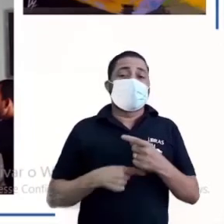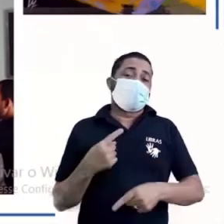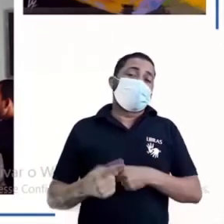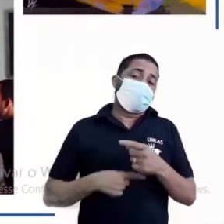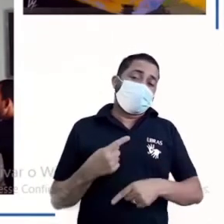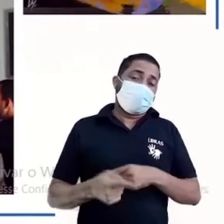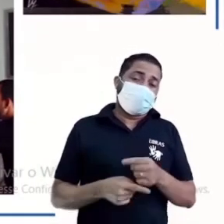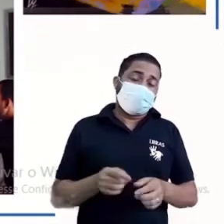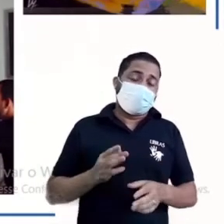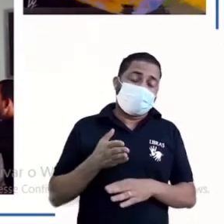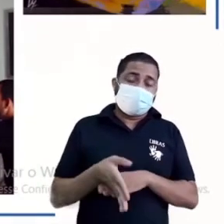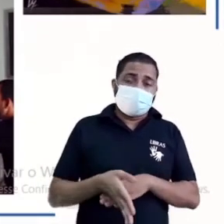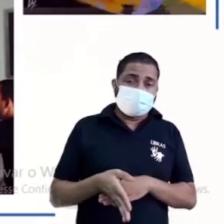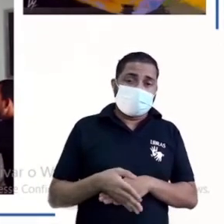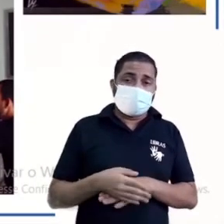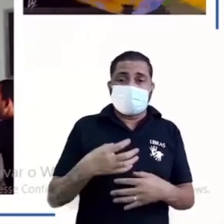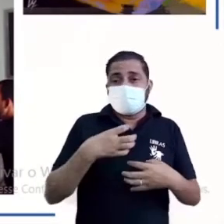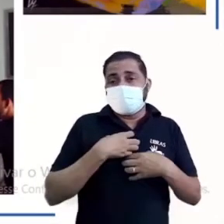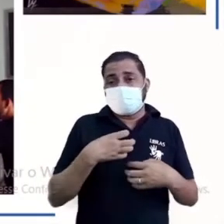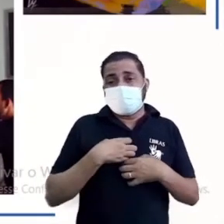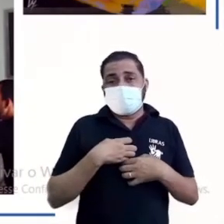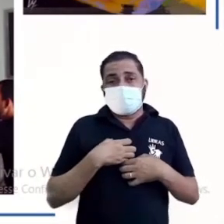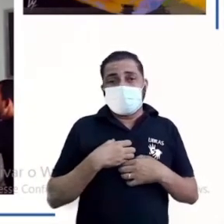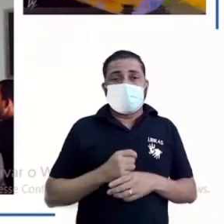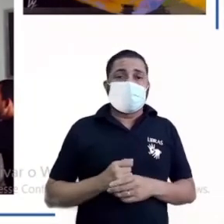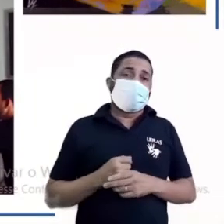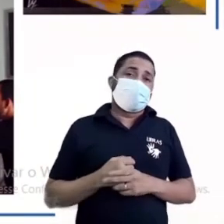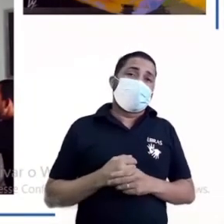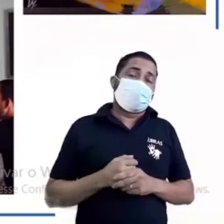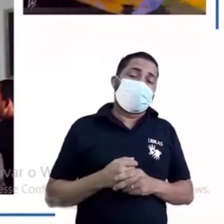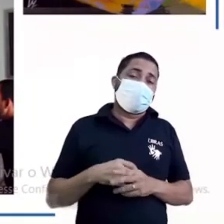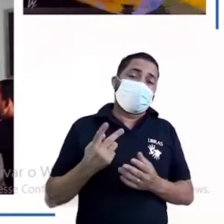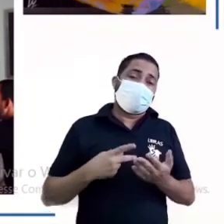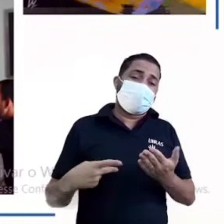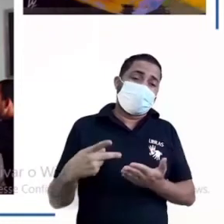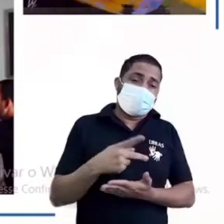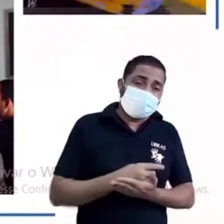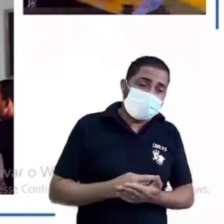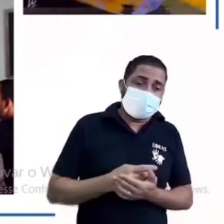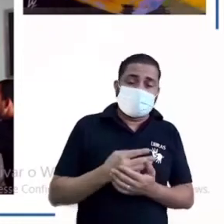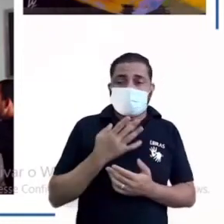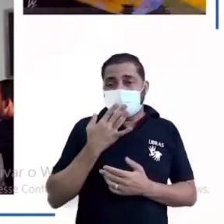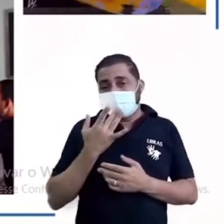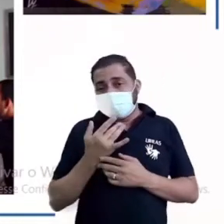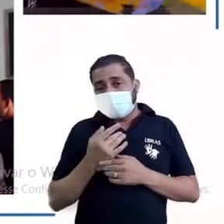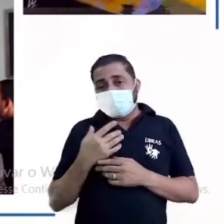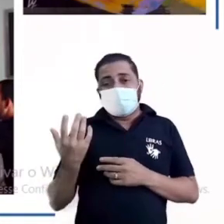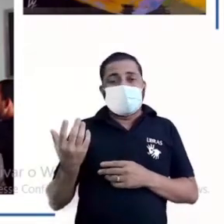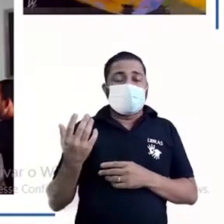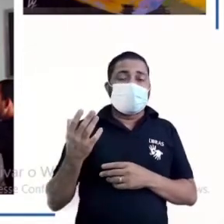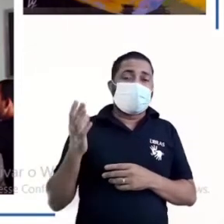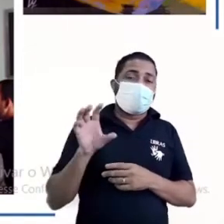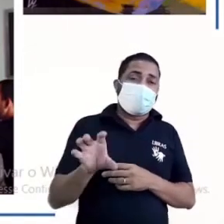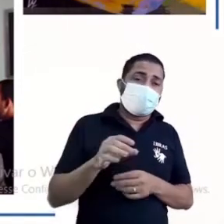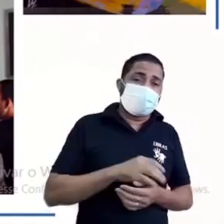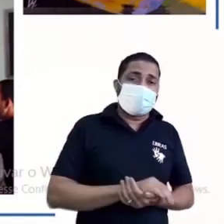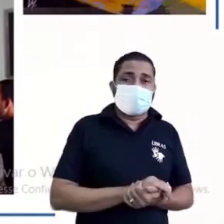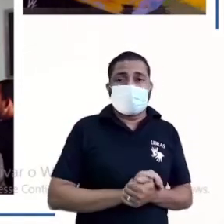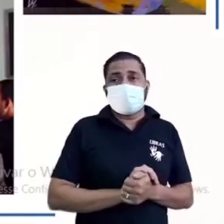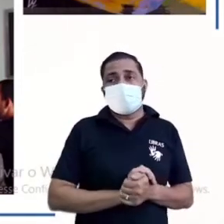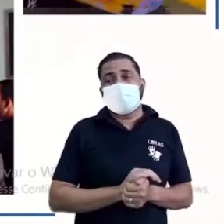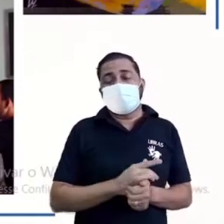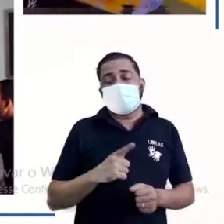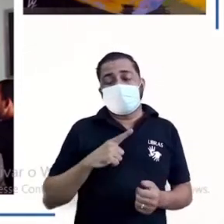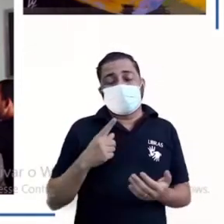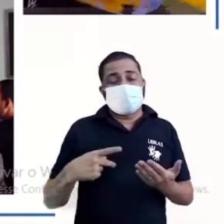a gente entra na questão das modalidades expressivas, né, de desenho, pintura, gravura e colagem. Né? A gente tem